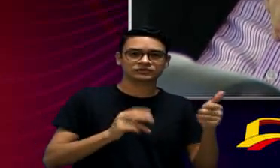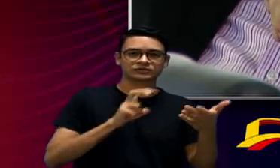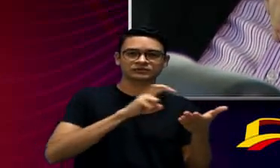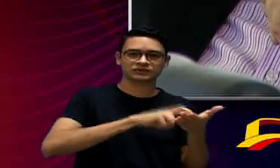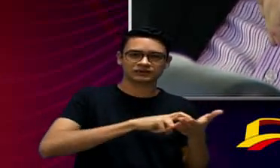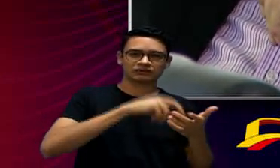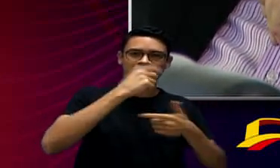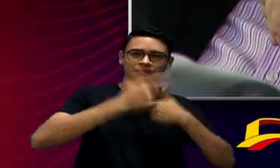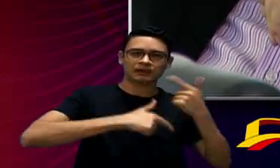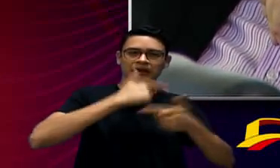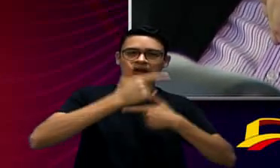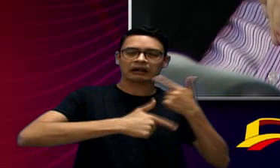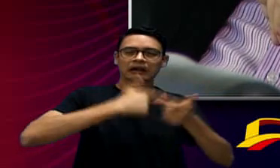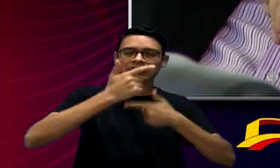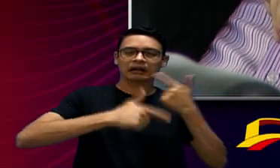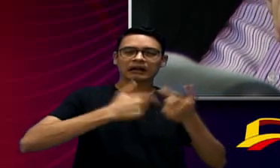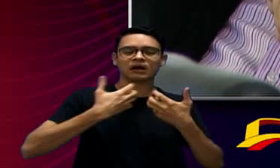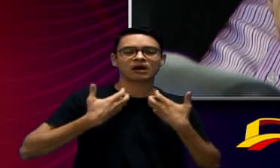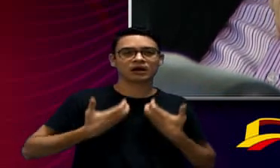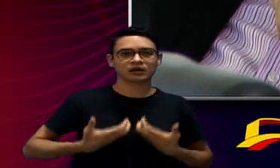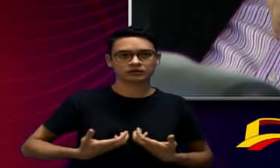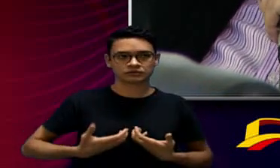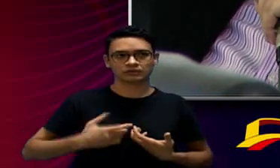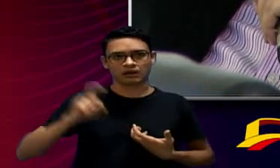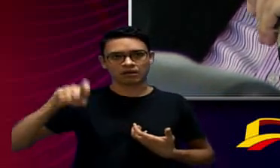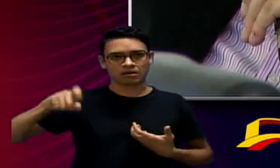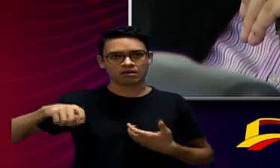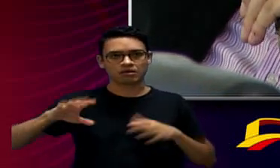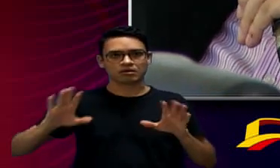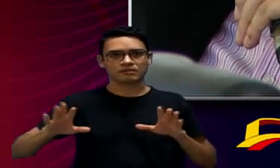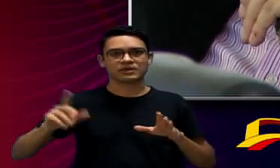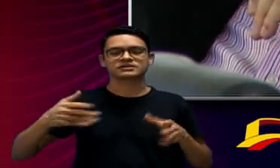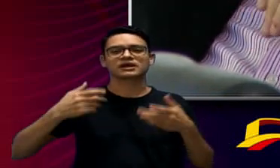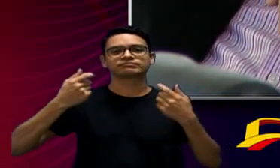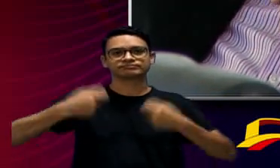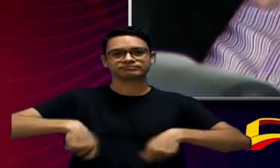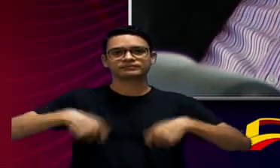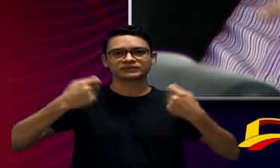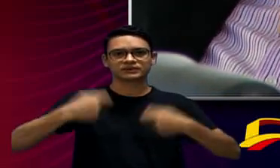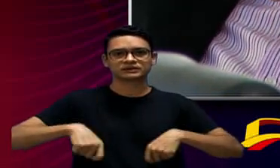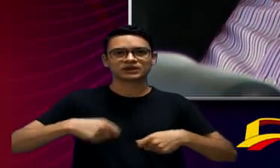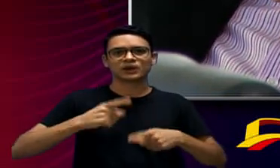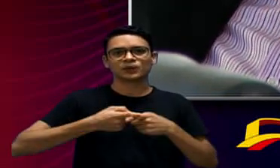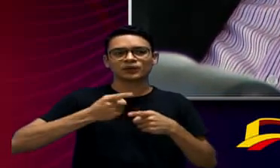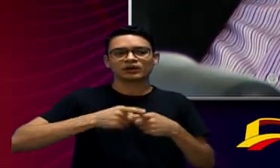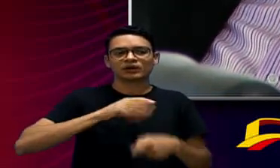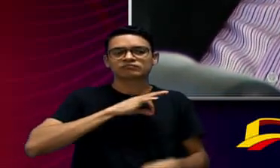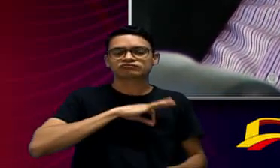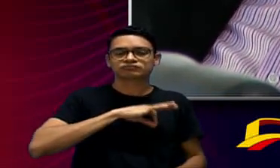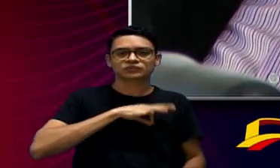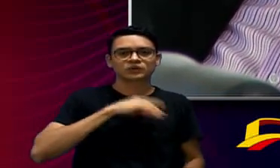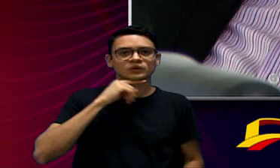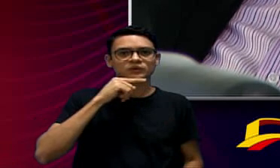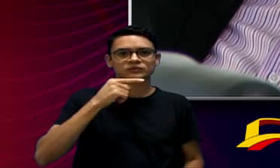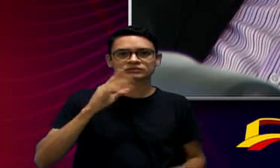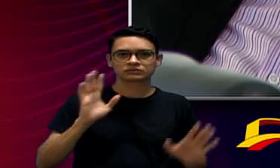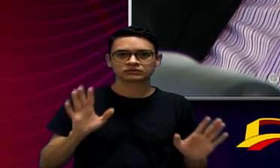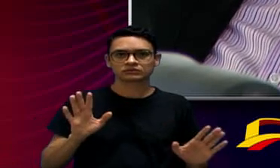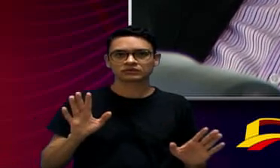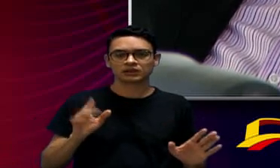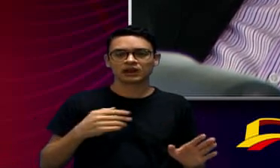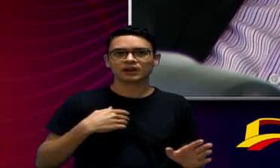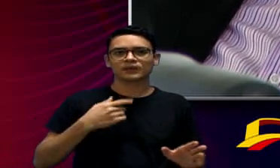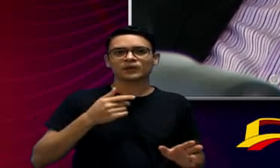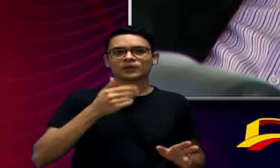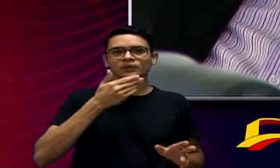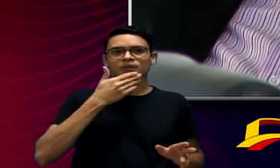dizer, cansativo era, mas era uma necessidade, porque mas o salário não dava. Só, vereador Cristiano, meu pai também é